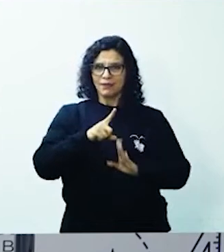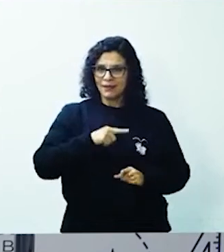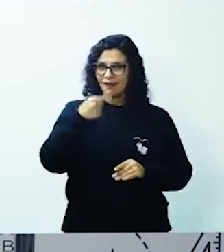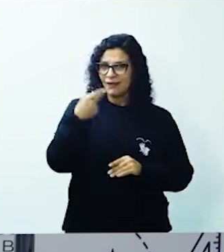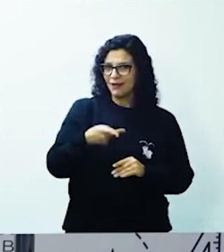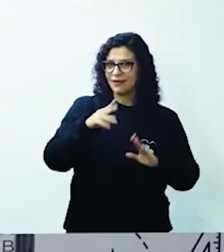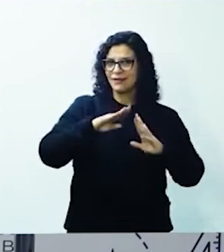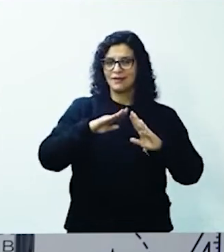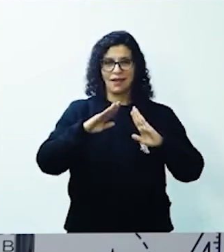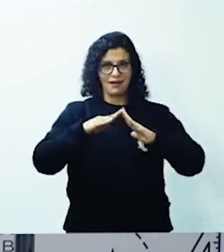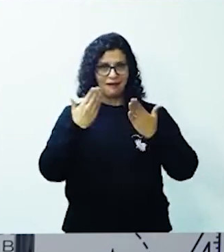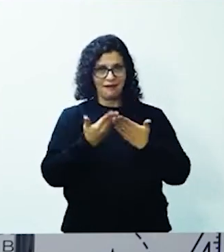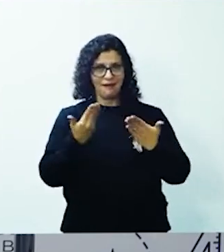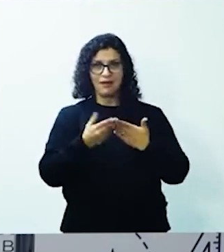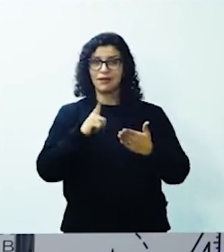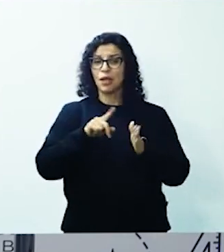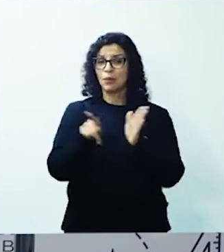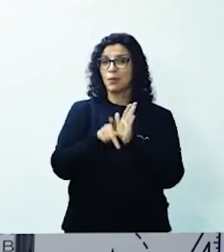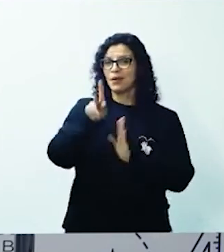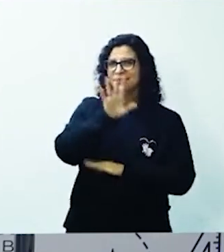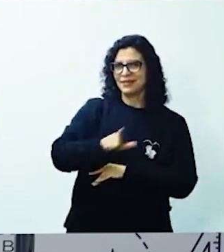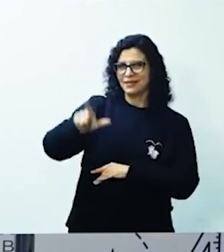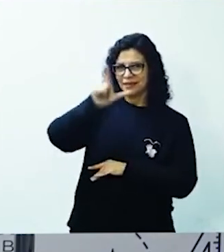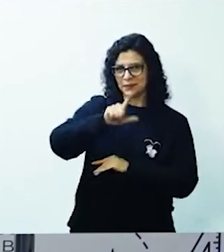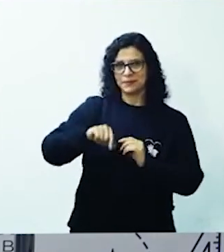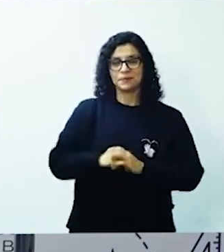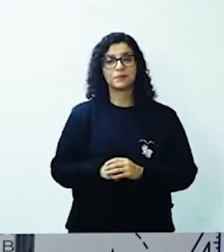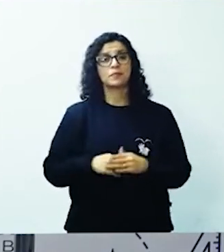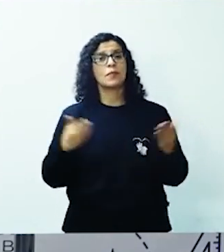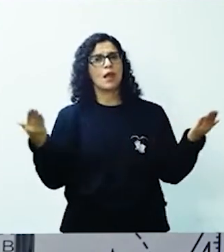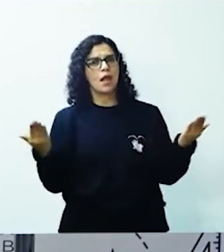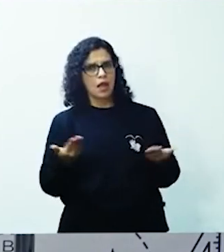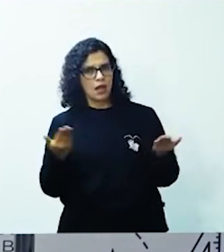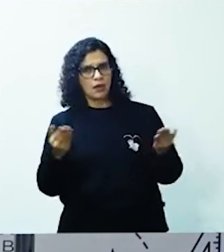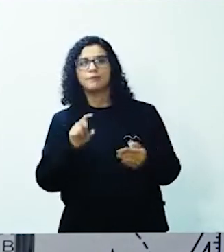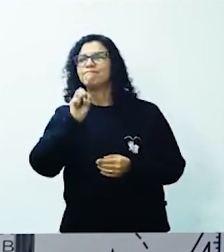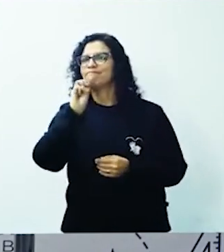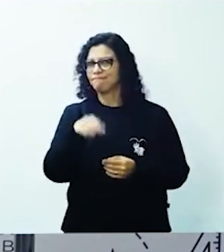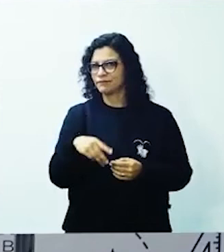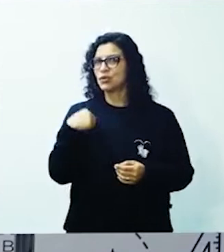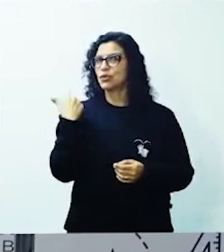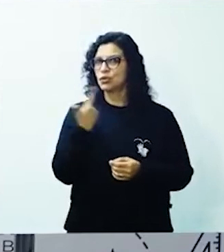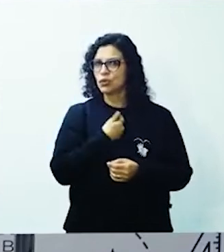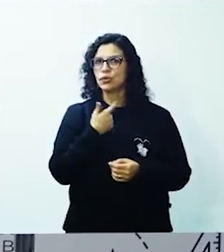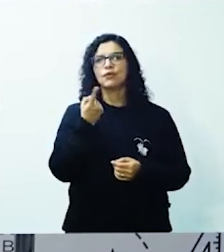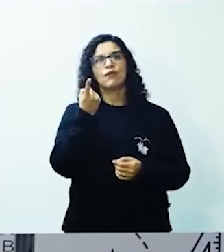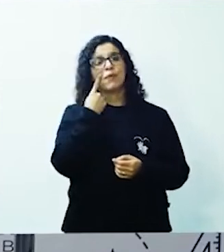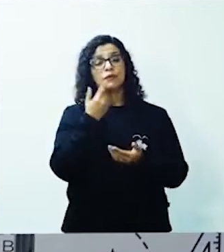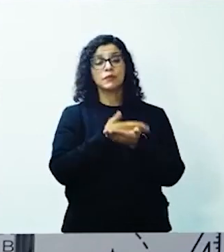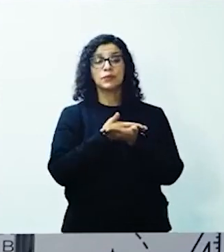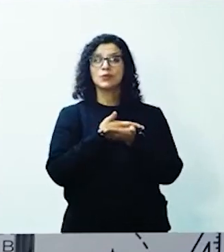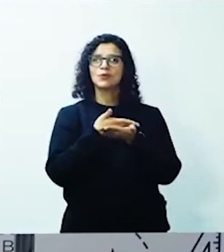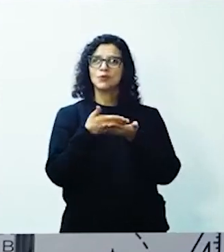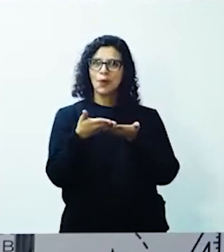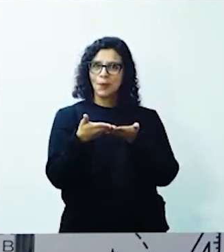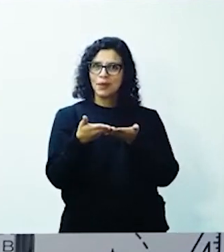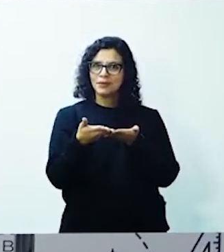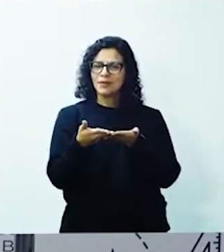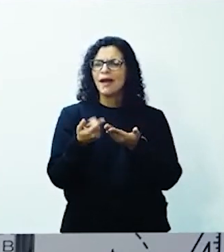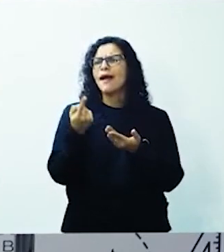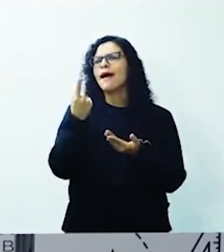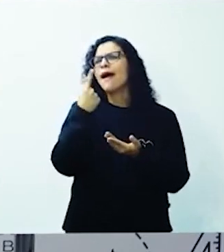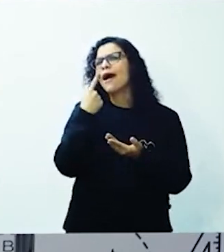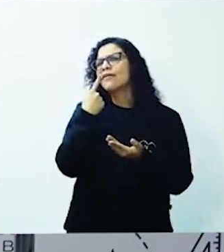gente faz durante a nossa aula de literatura. E agora sim, nós vamos começar a